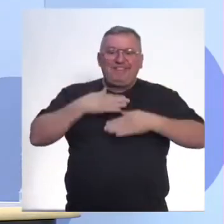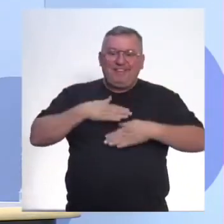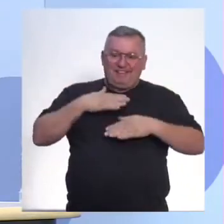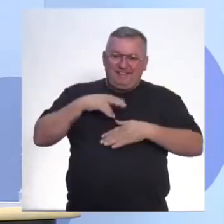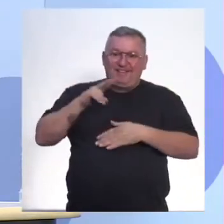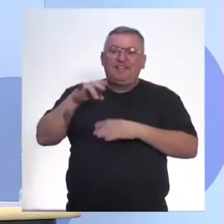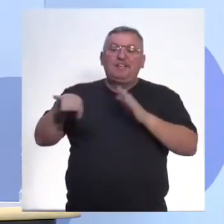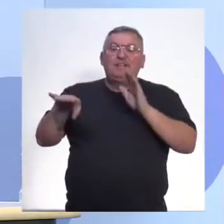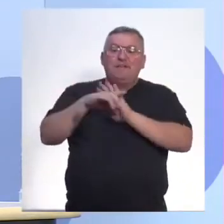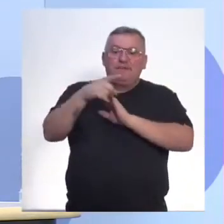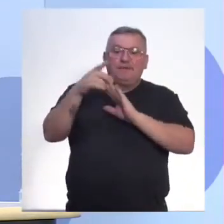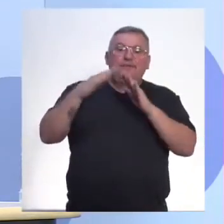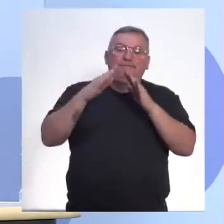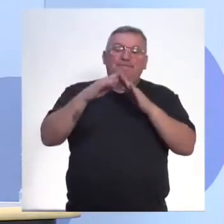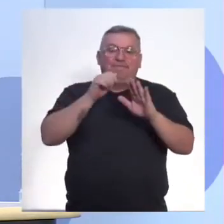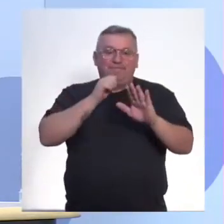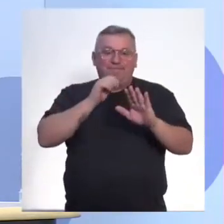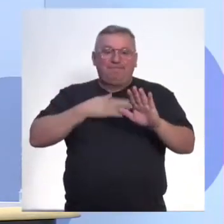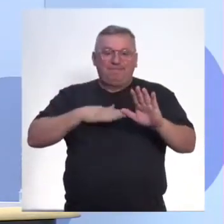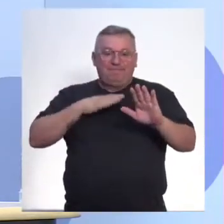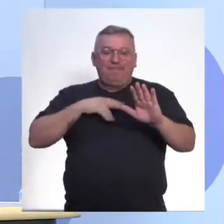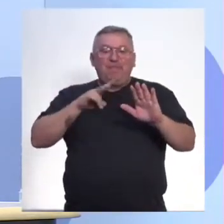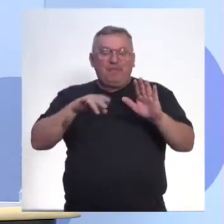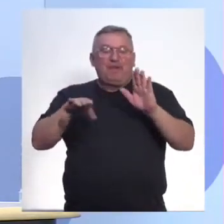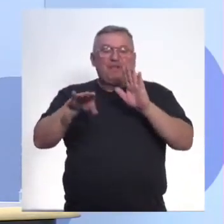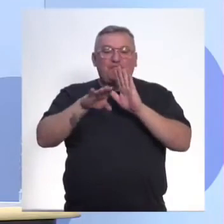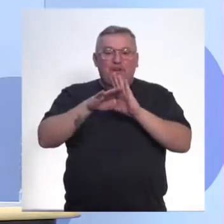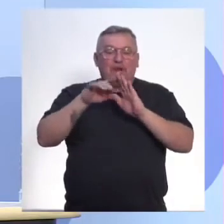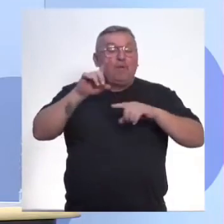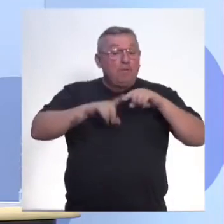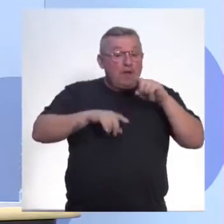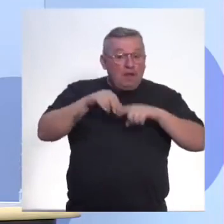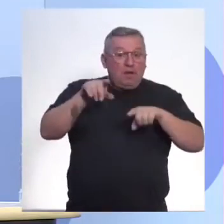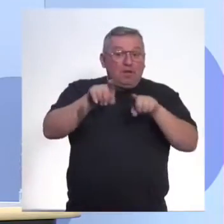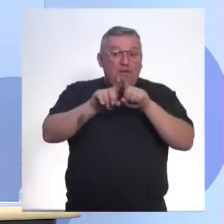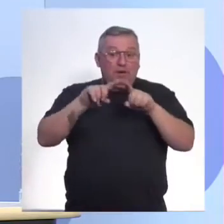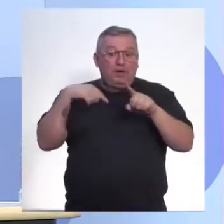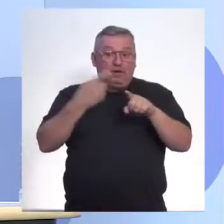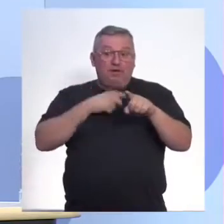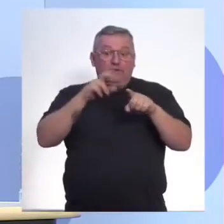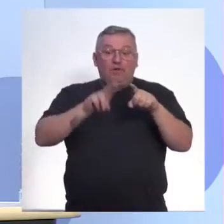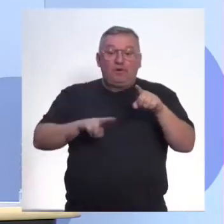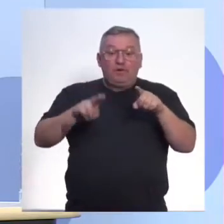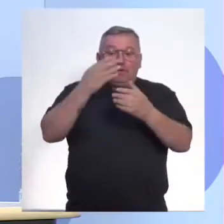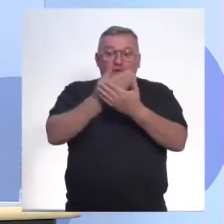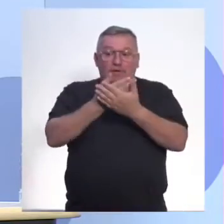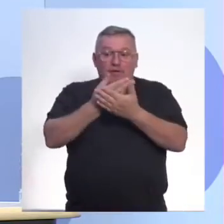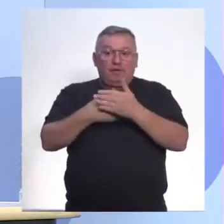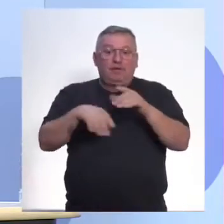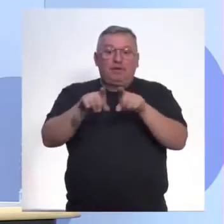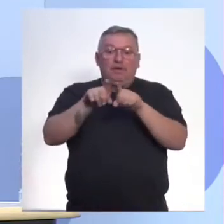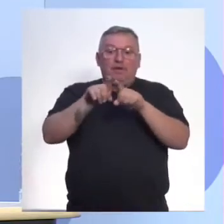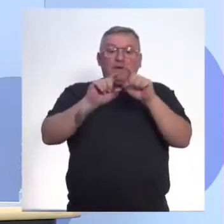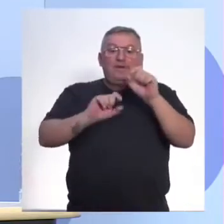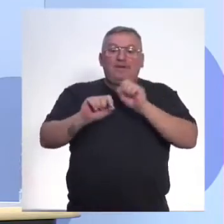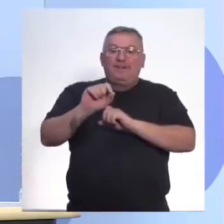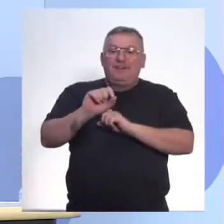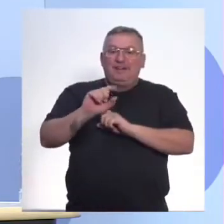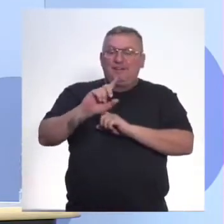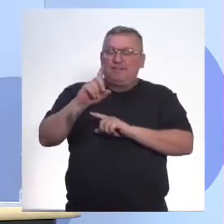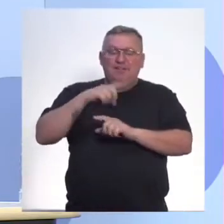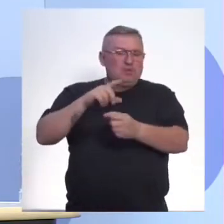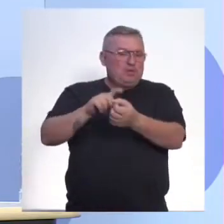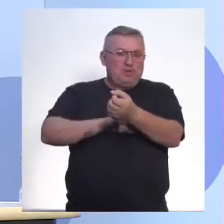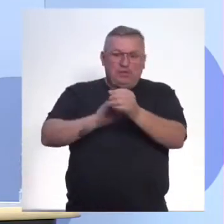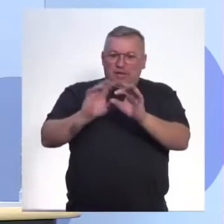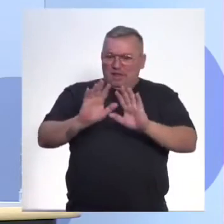vão receber ainda o caderno do aluno, vai chegar para você esse material que nós utilizamos durante a aula, né? Então, não fique